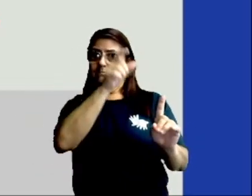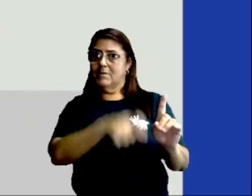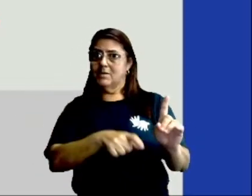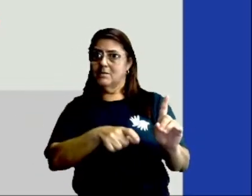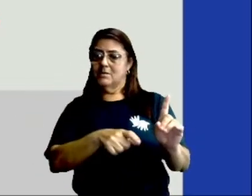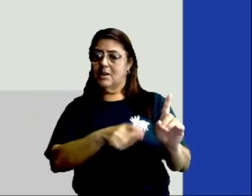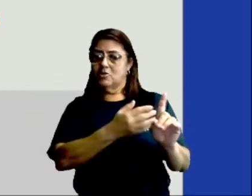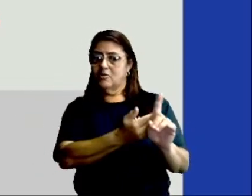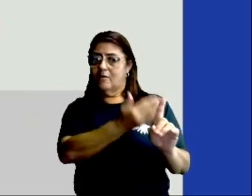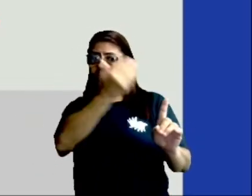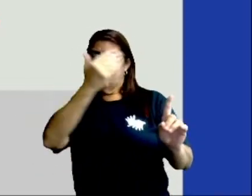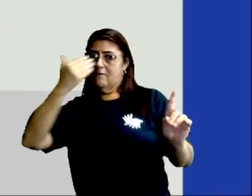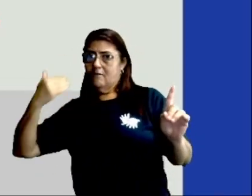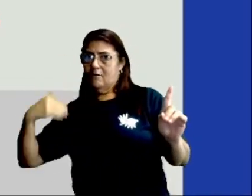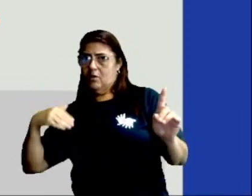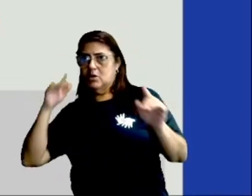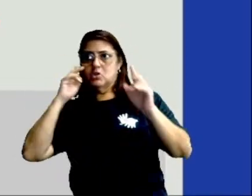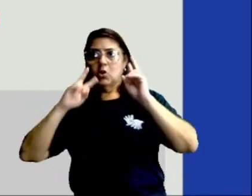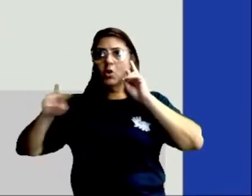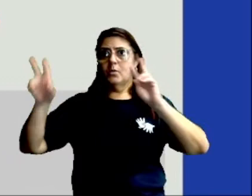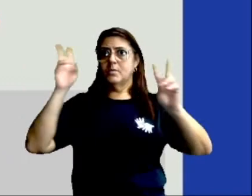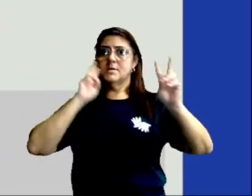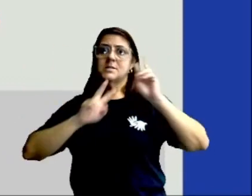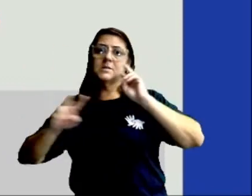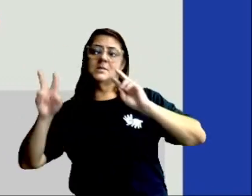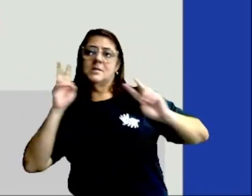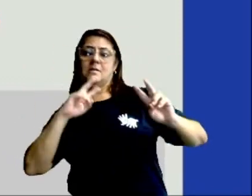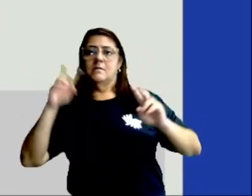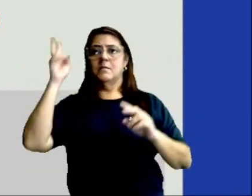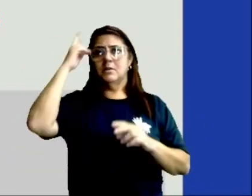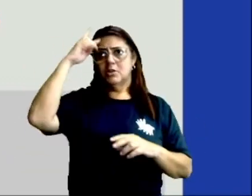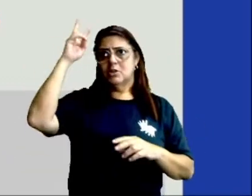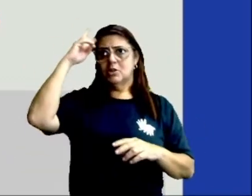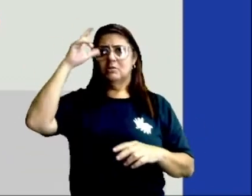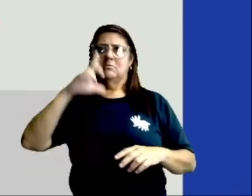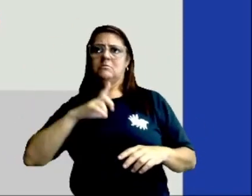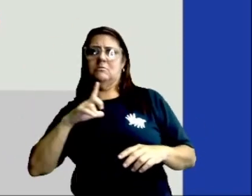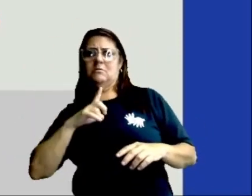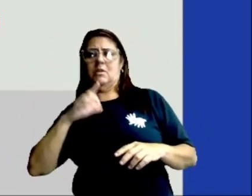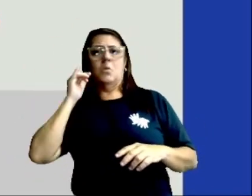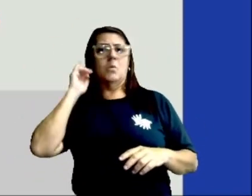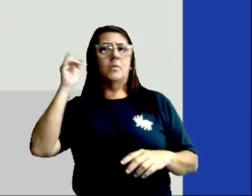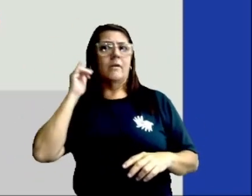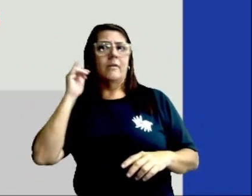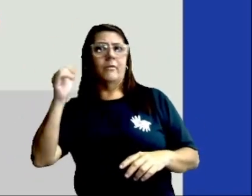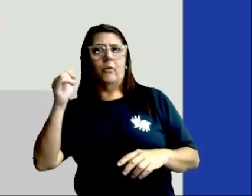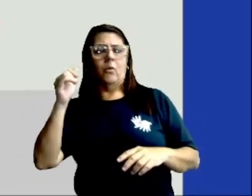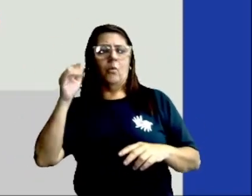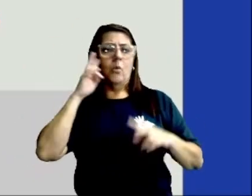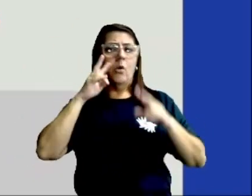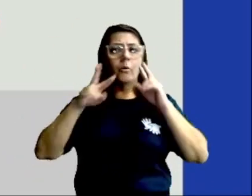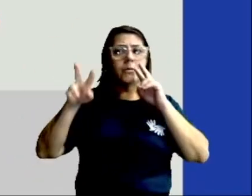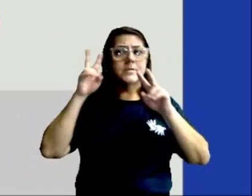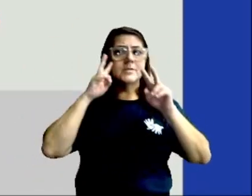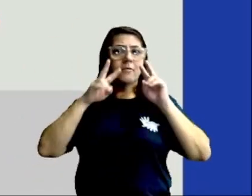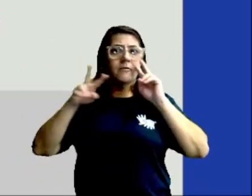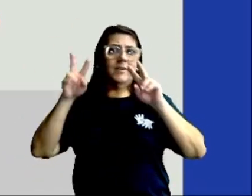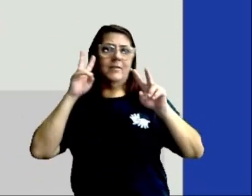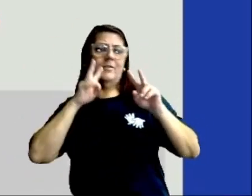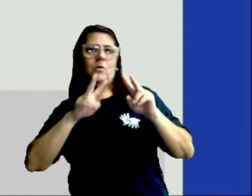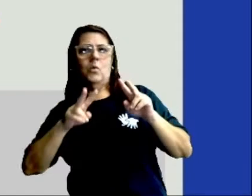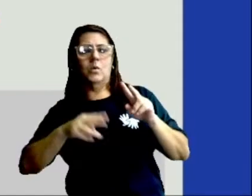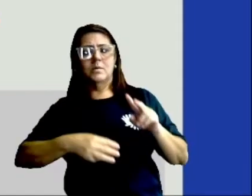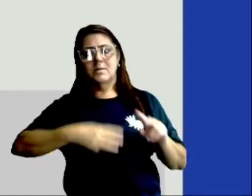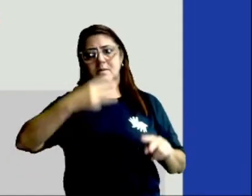Certo? E o foco narrativo dessa história, que tem o narrador como um observador, é na